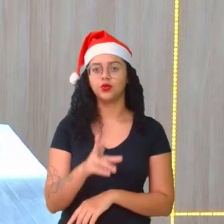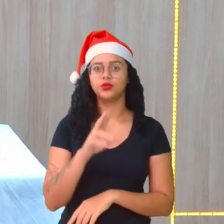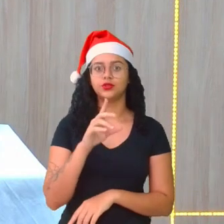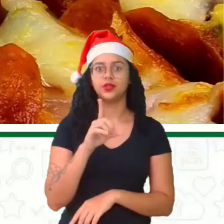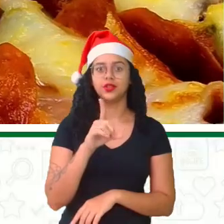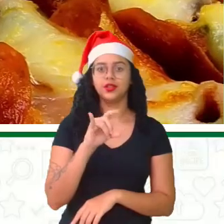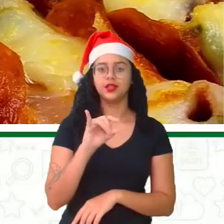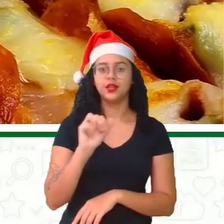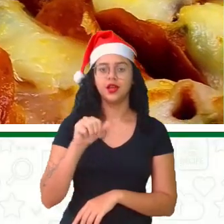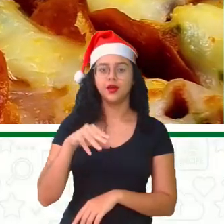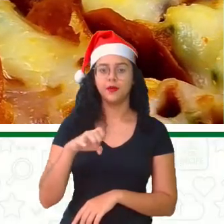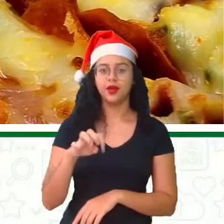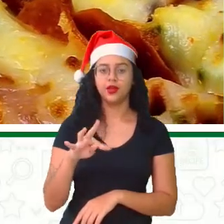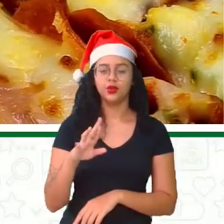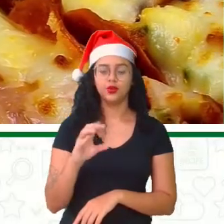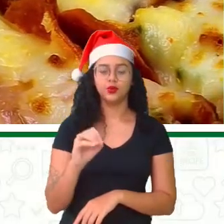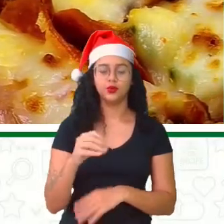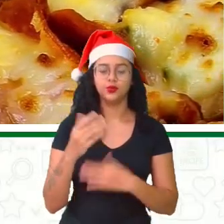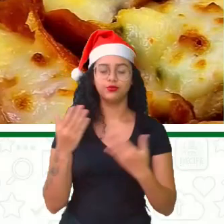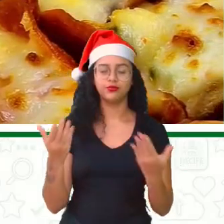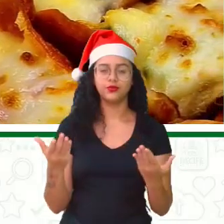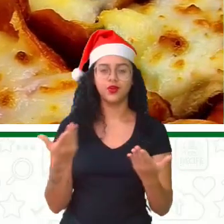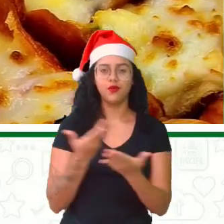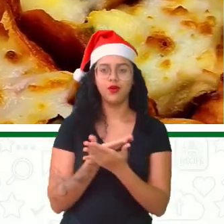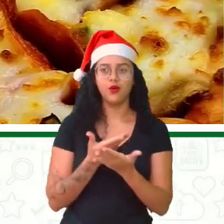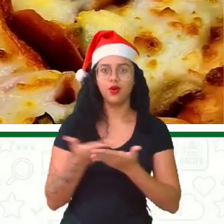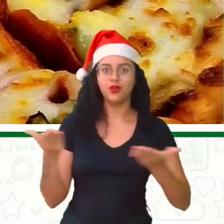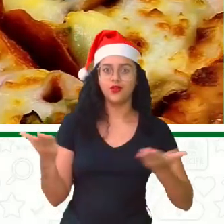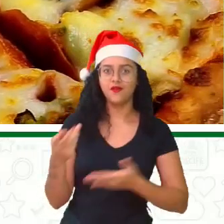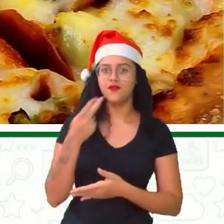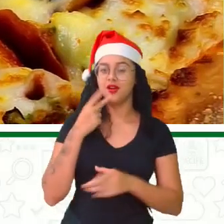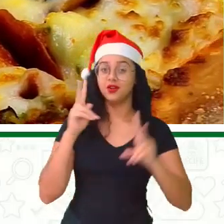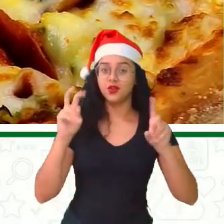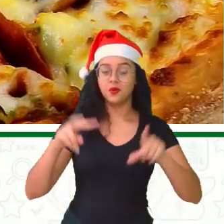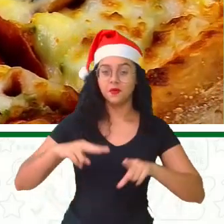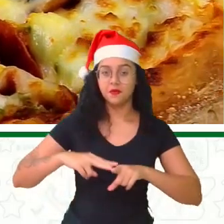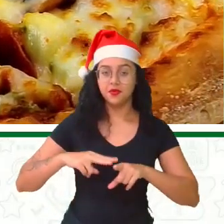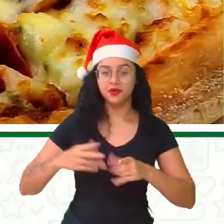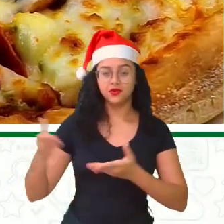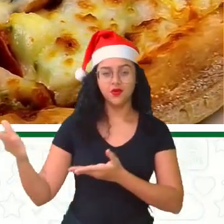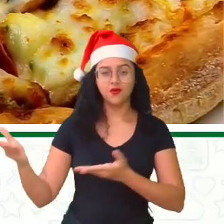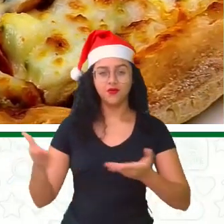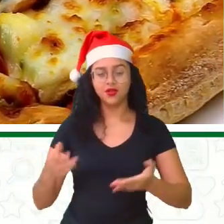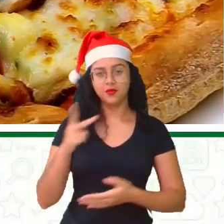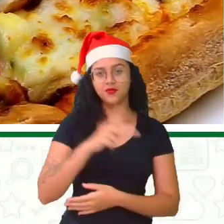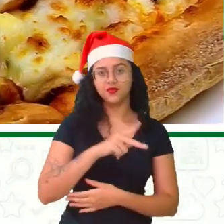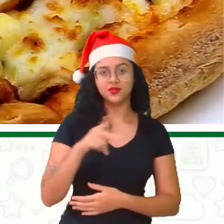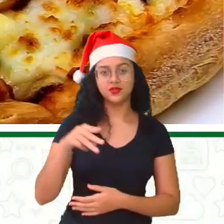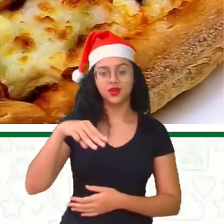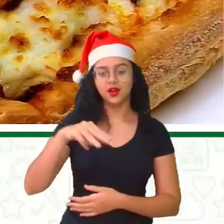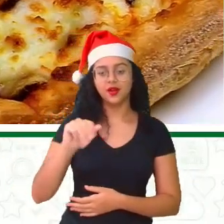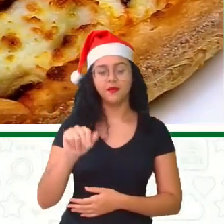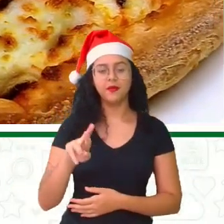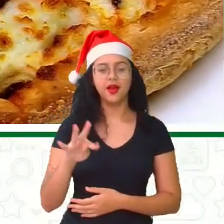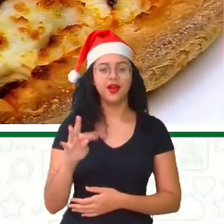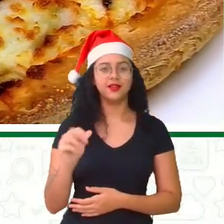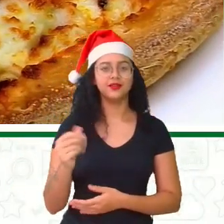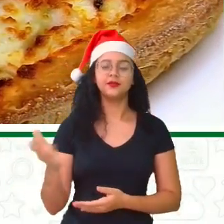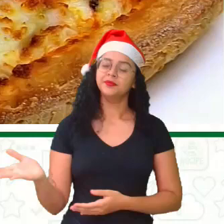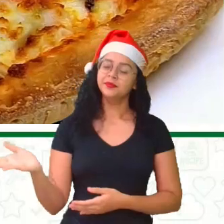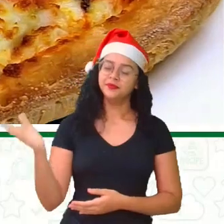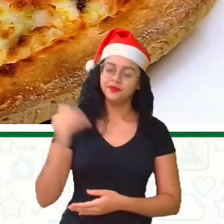só a aula de hoje. A gente vai falar um pouquinho aí sobre essa pizza. E eu vou convidar aqui a professora Marta Lopes. Venha-se